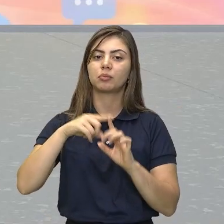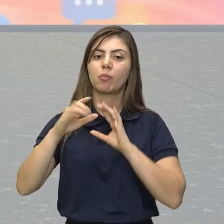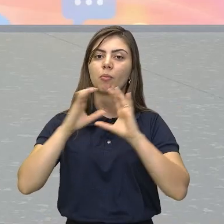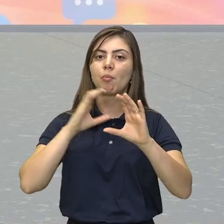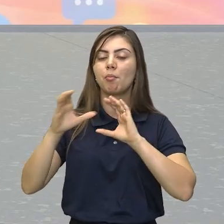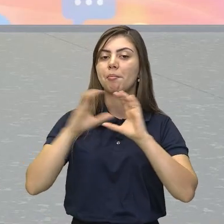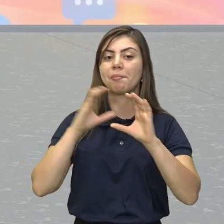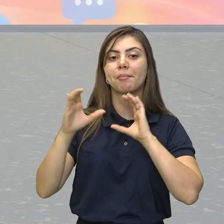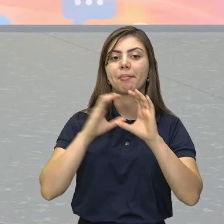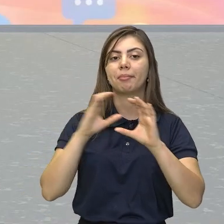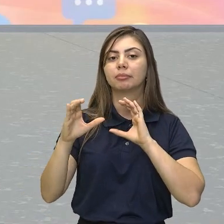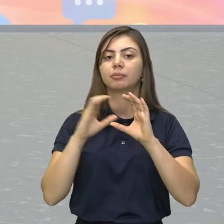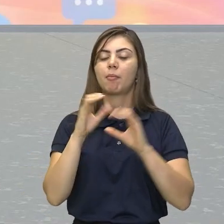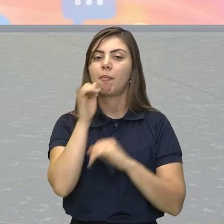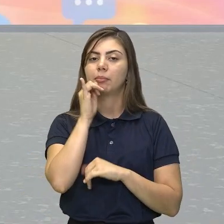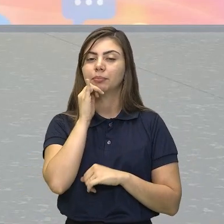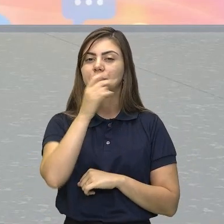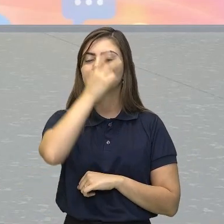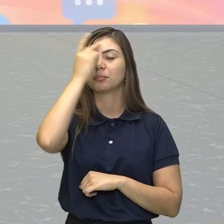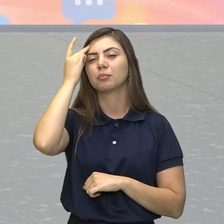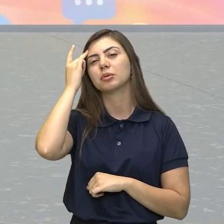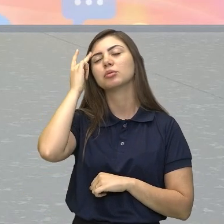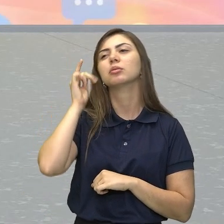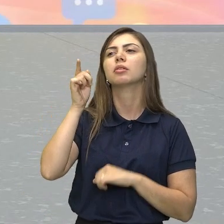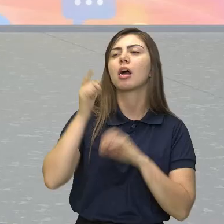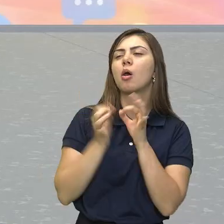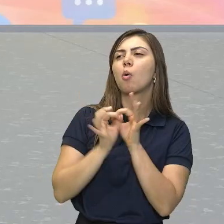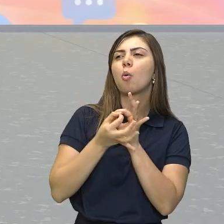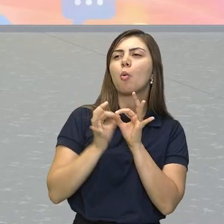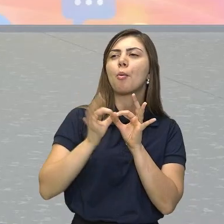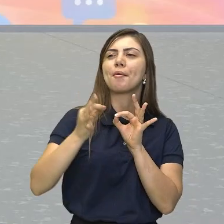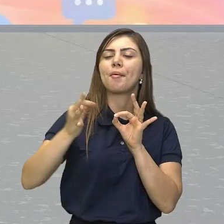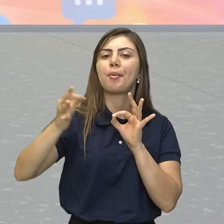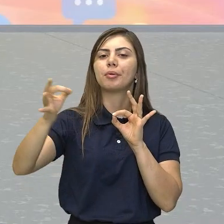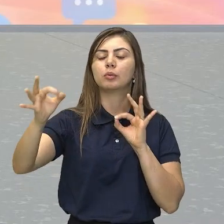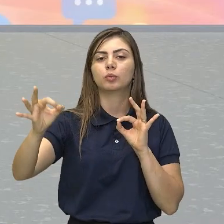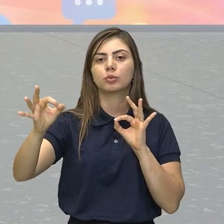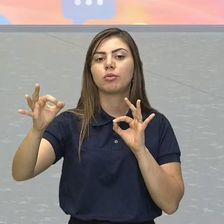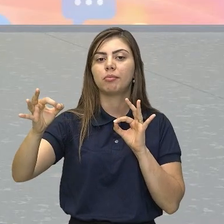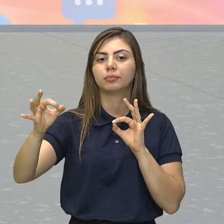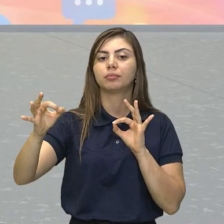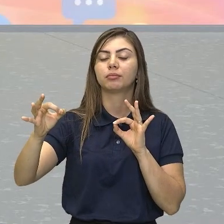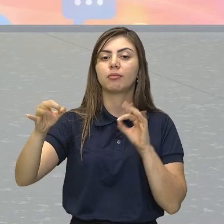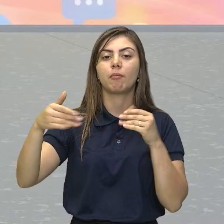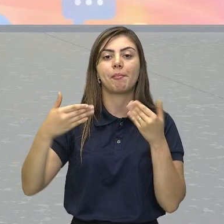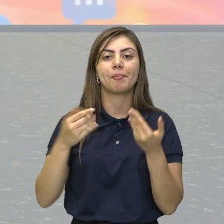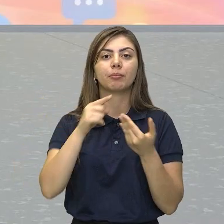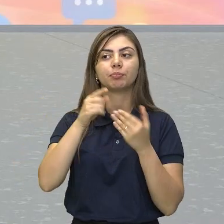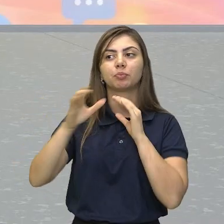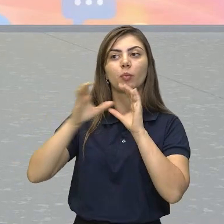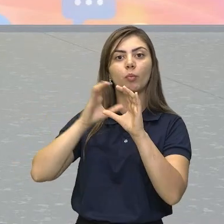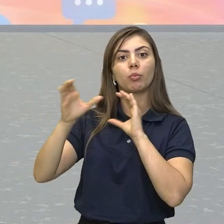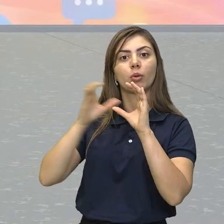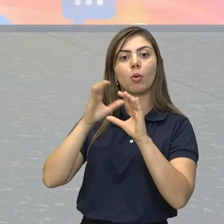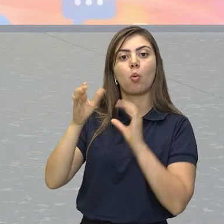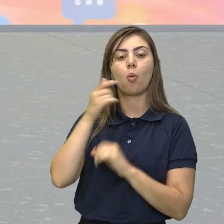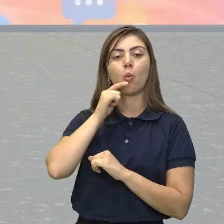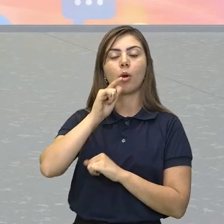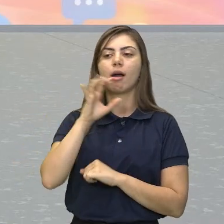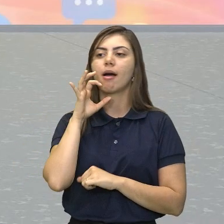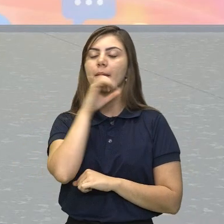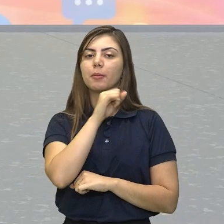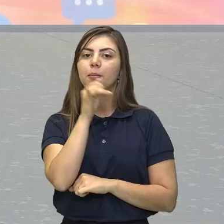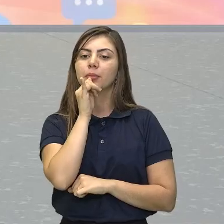estão muito distantes em tempo real. Então, é uma comunicação rápida e